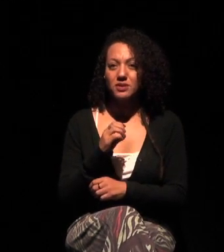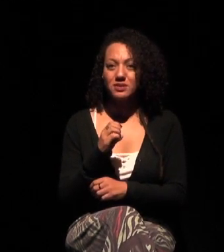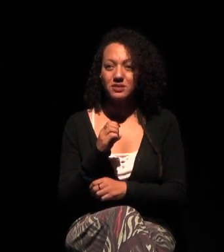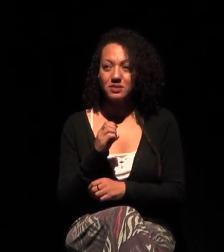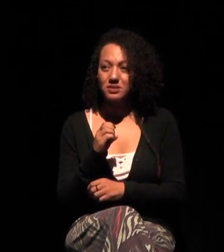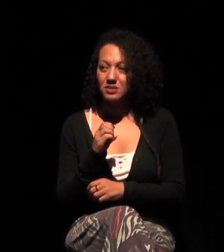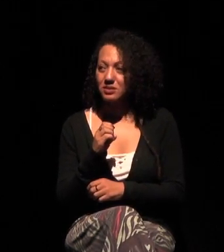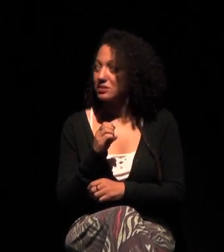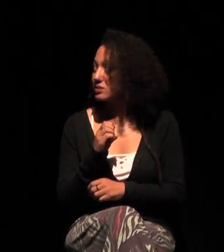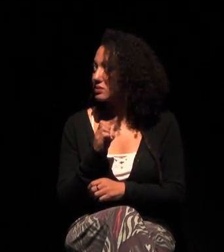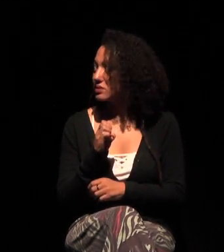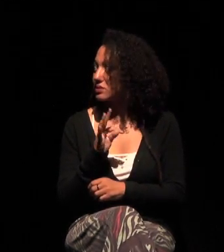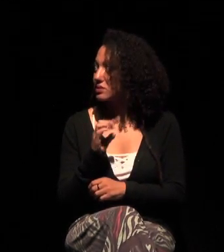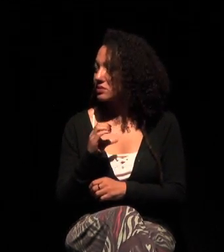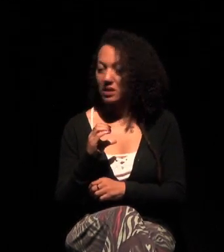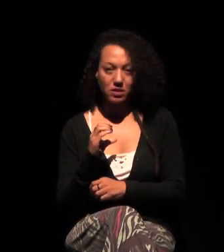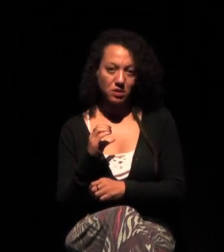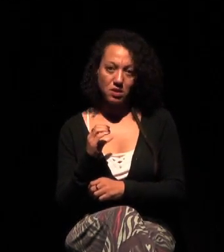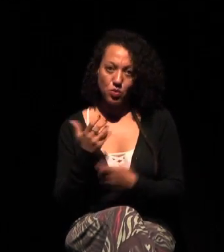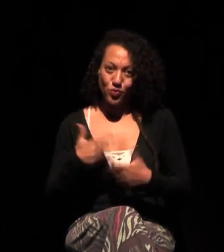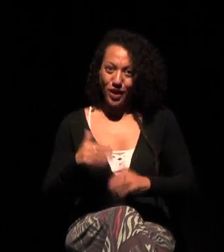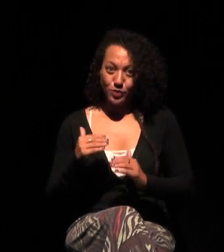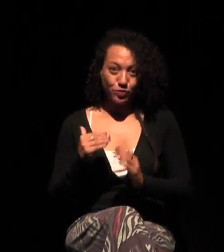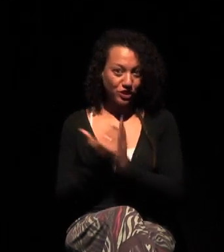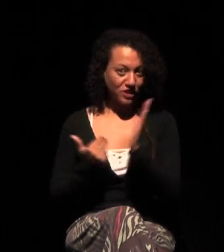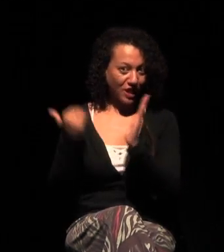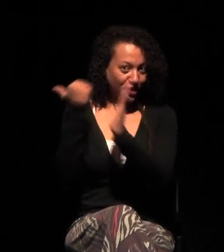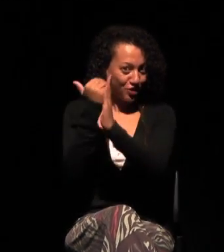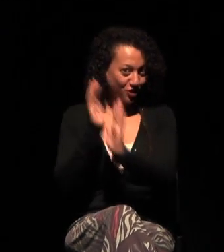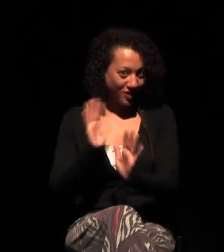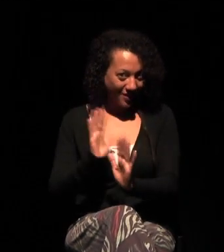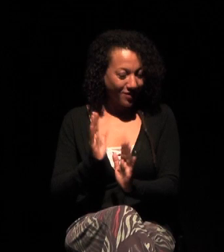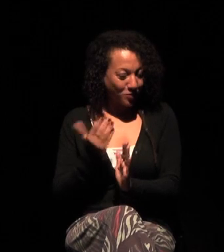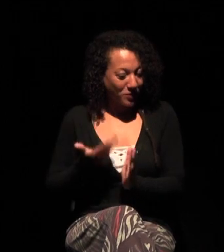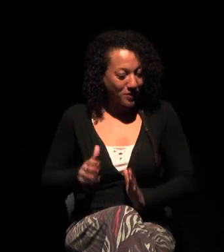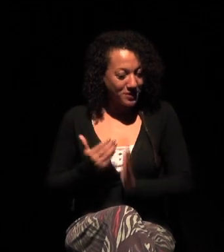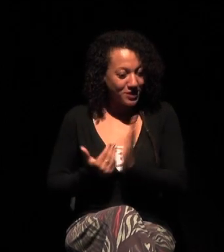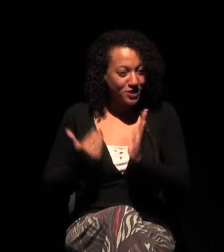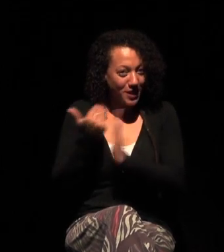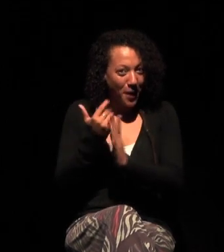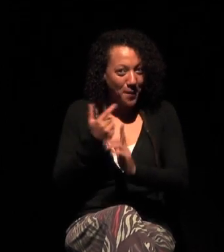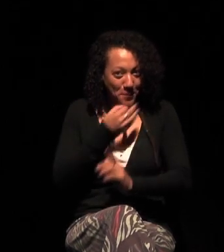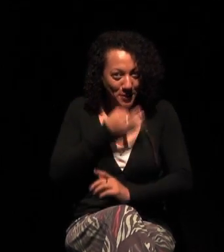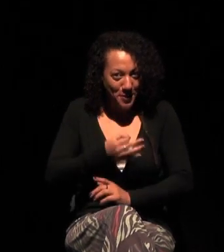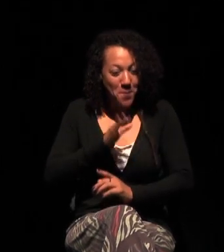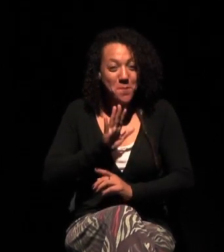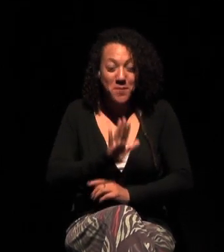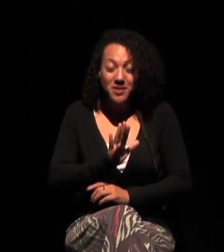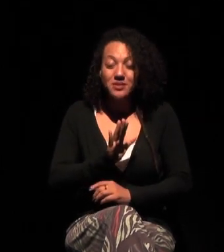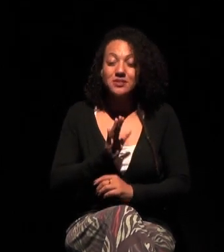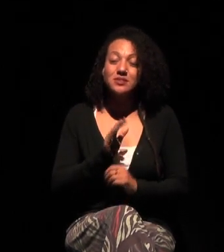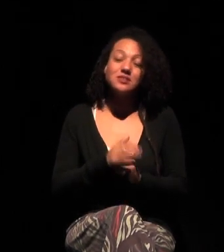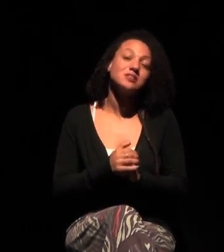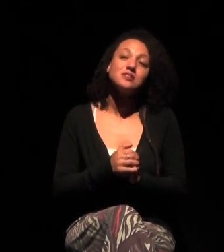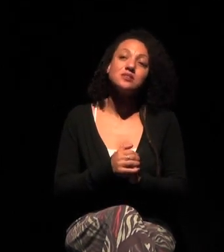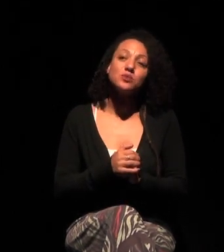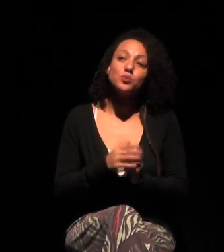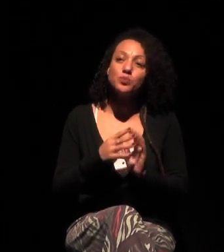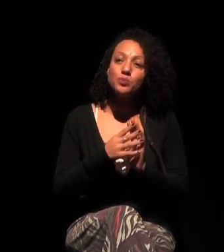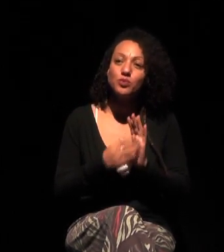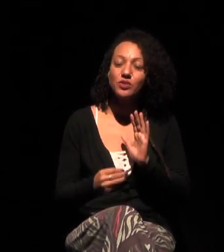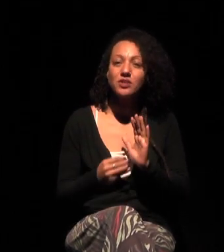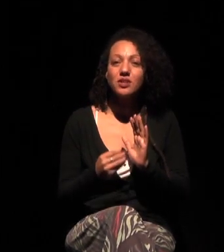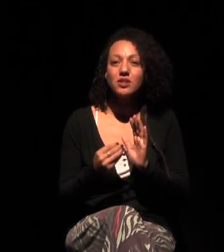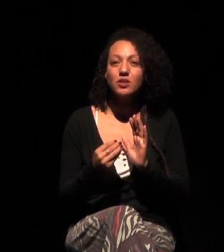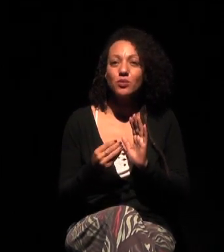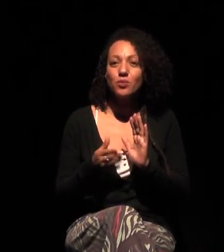não quero exagerar em dias mais favorável isso geraria não é mas eu não quero exagerar o fato de que um modelo como